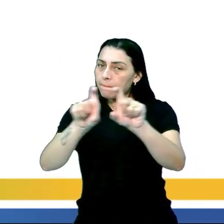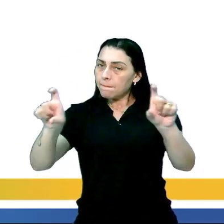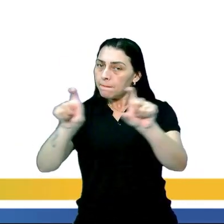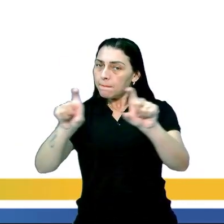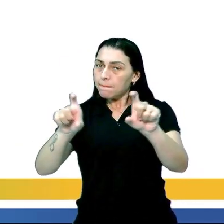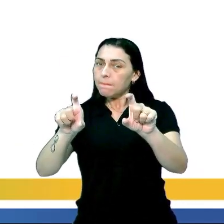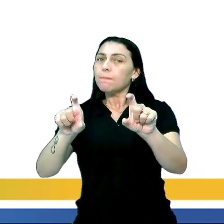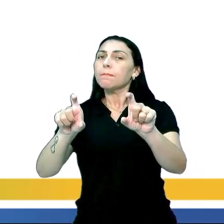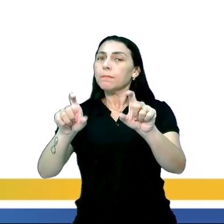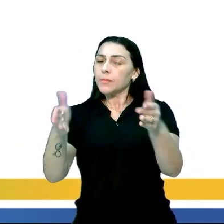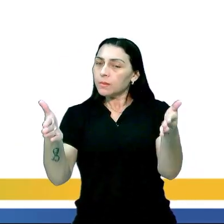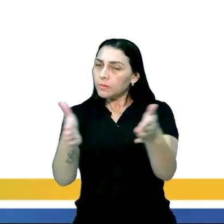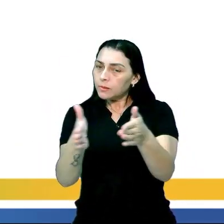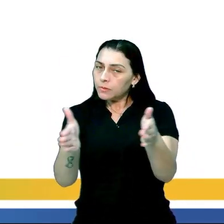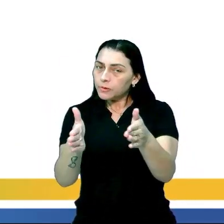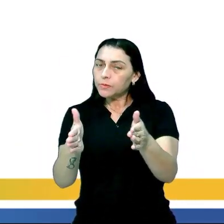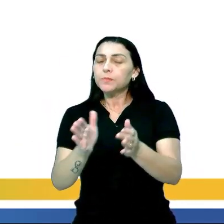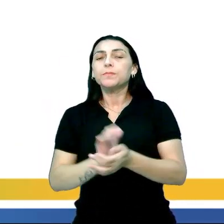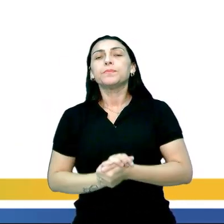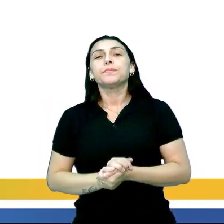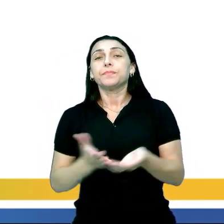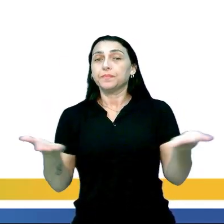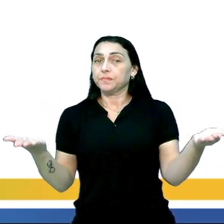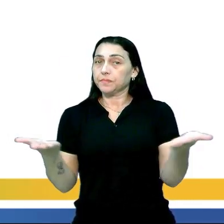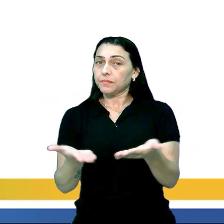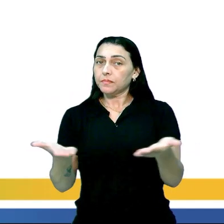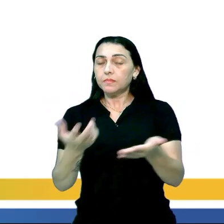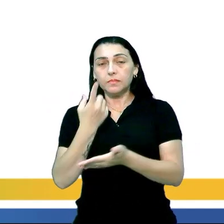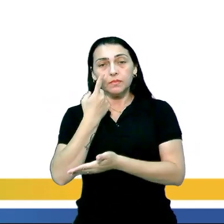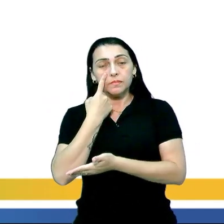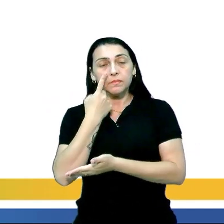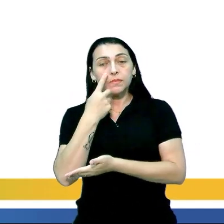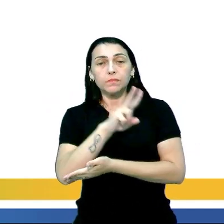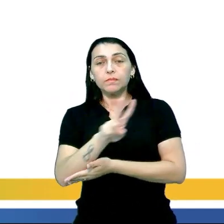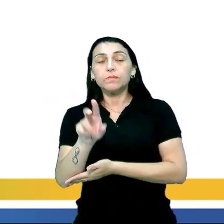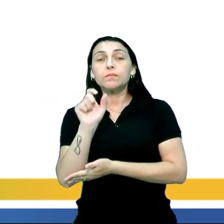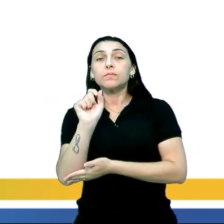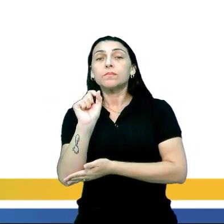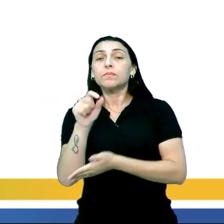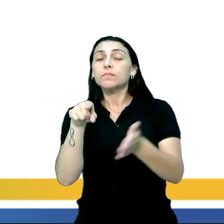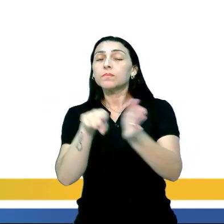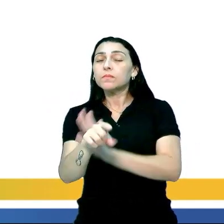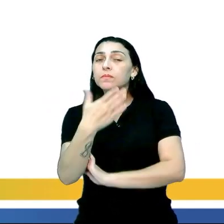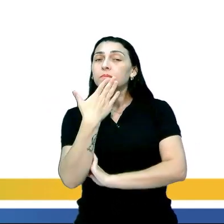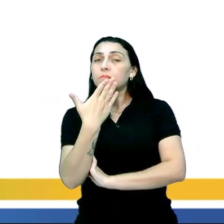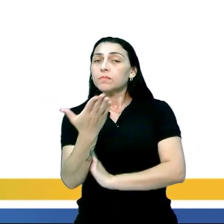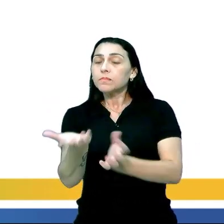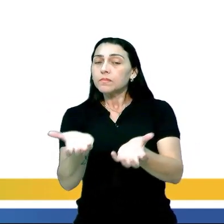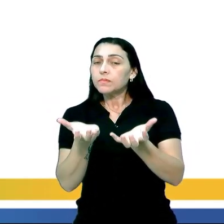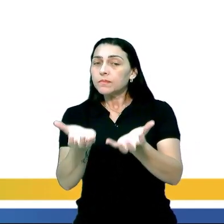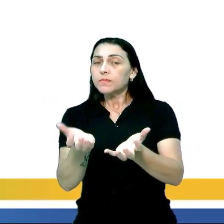ó. Ok? Agora vamos ver o que a questão está pedindo.